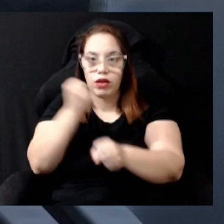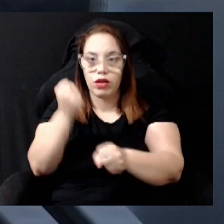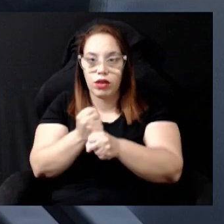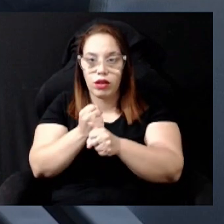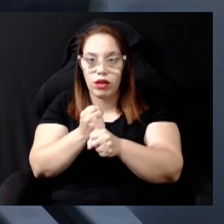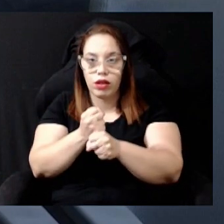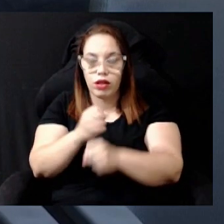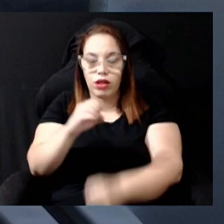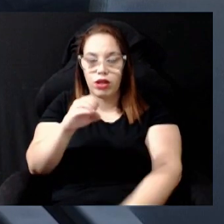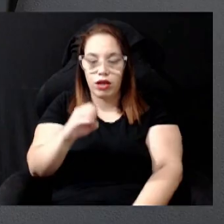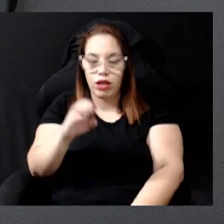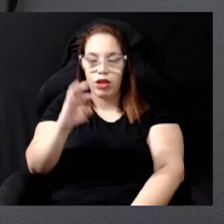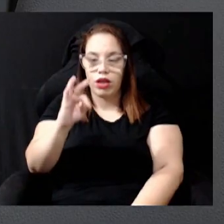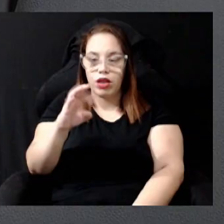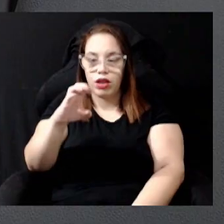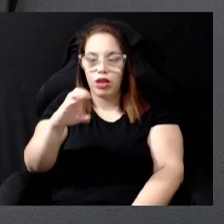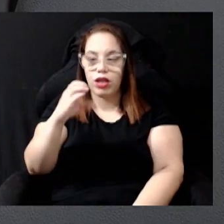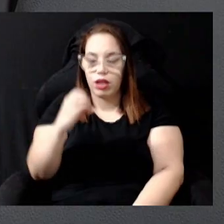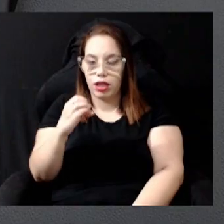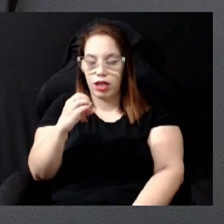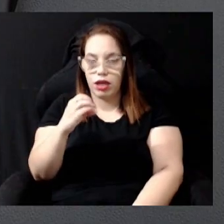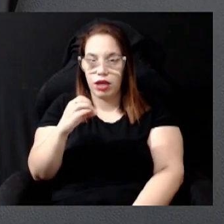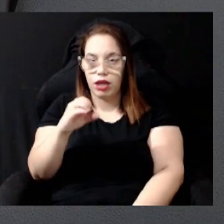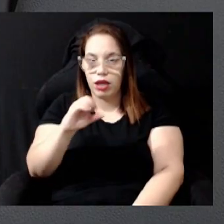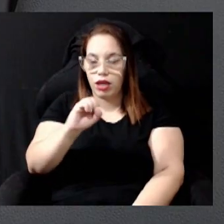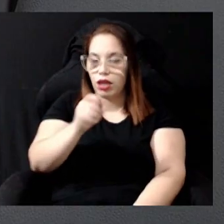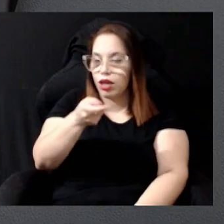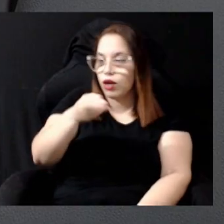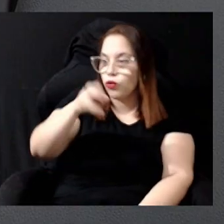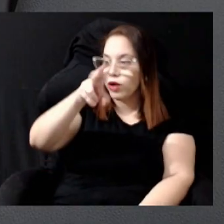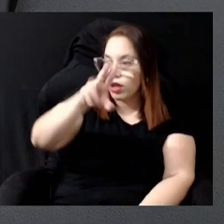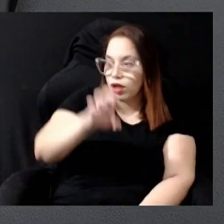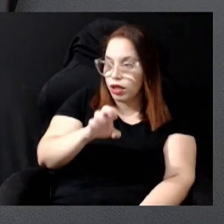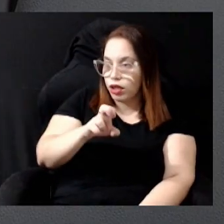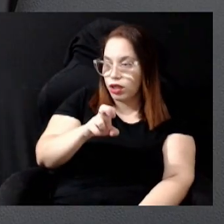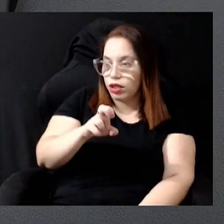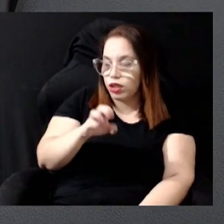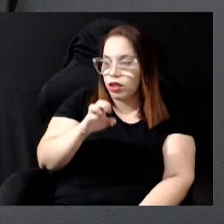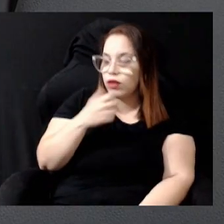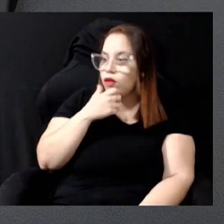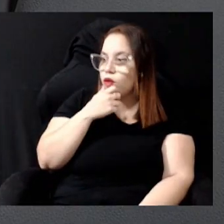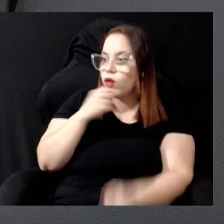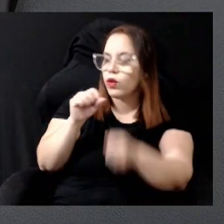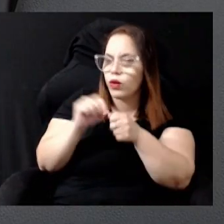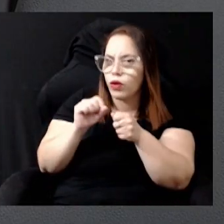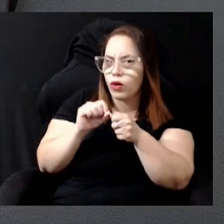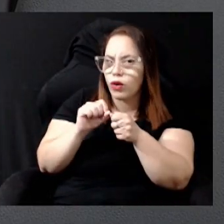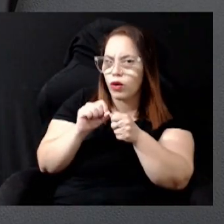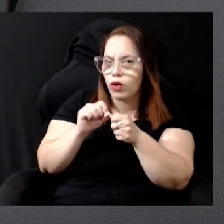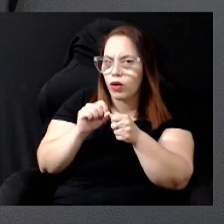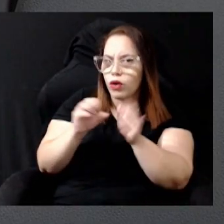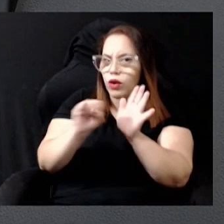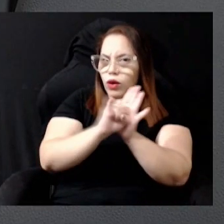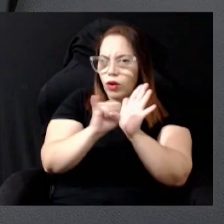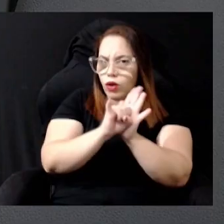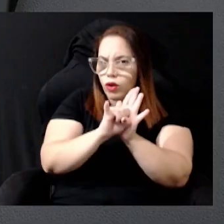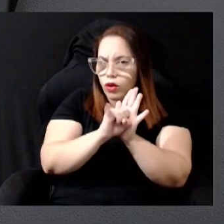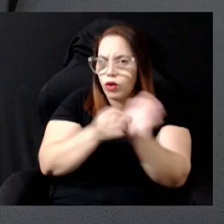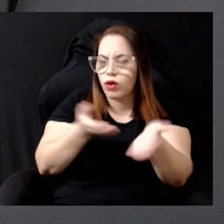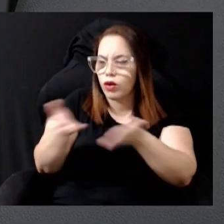região de São Vicente? Sim, nós estamos numa luta, nós fizemos a identificação das demandas,